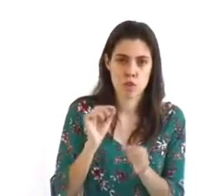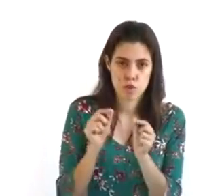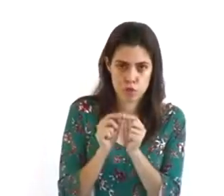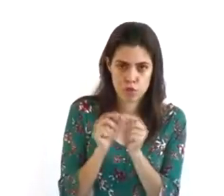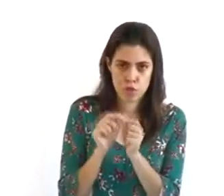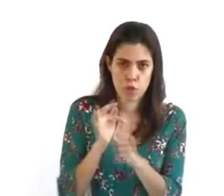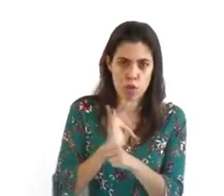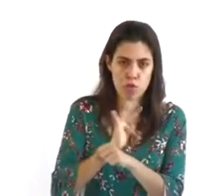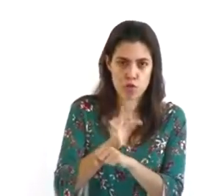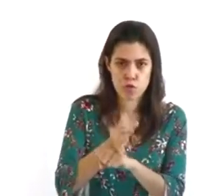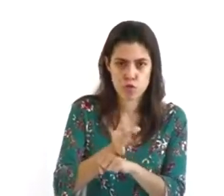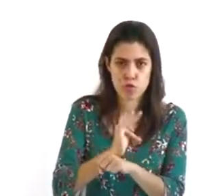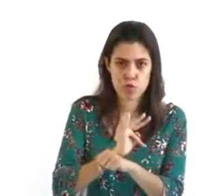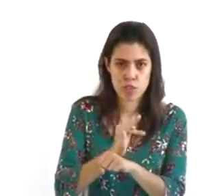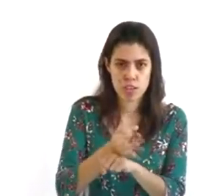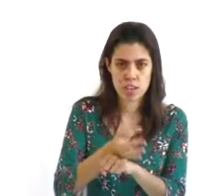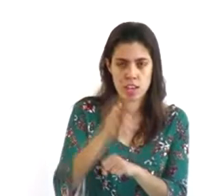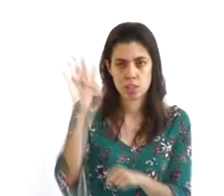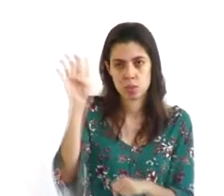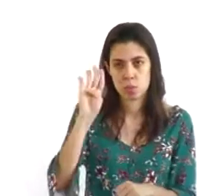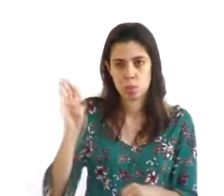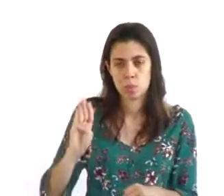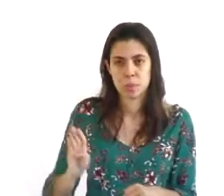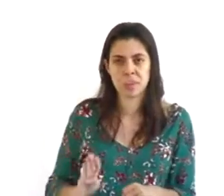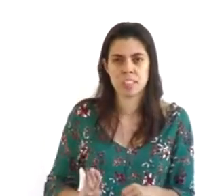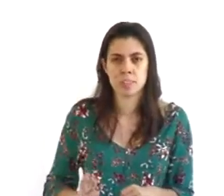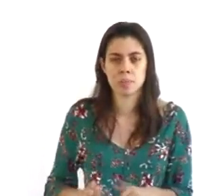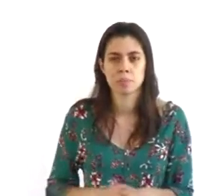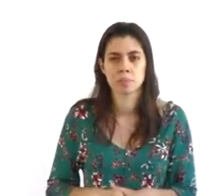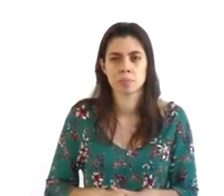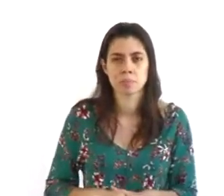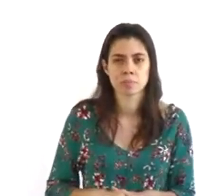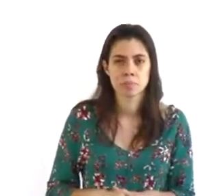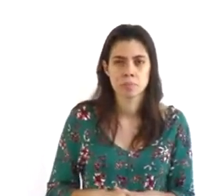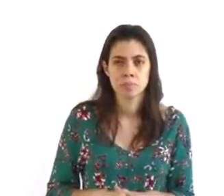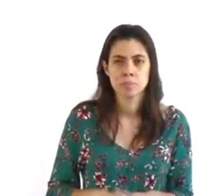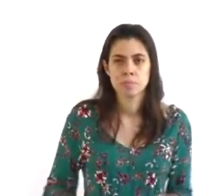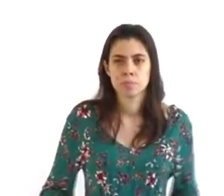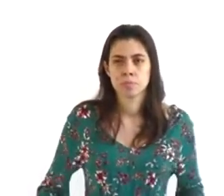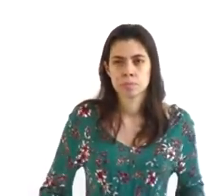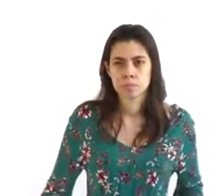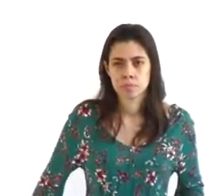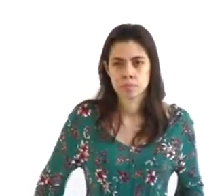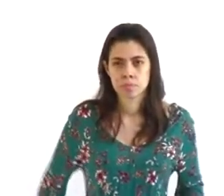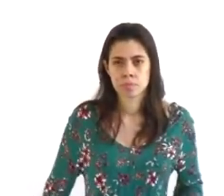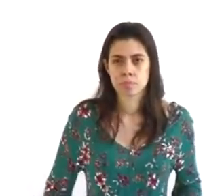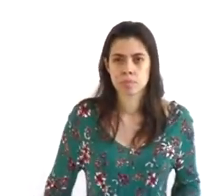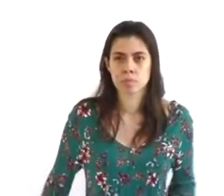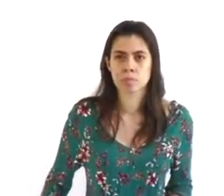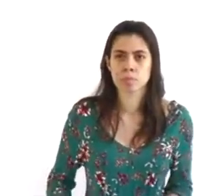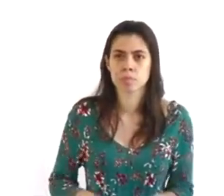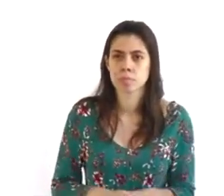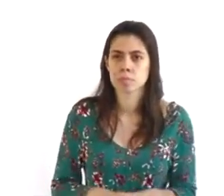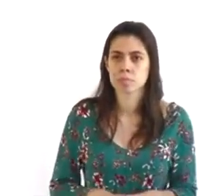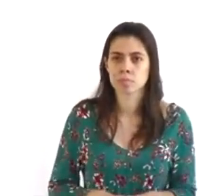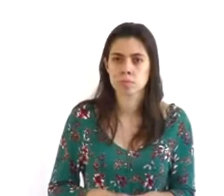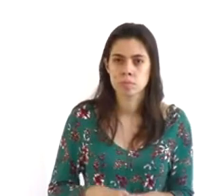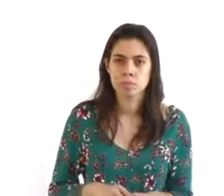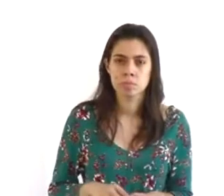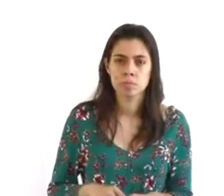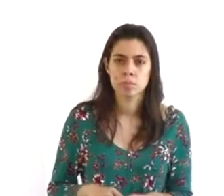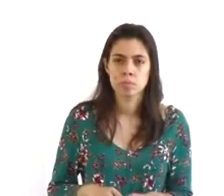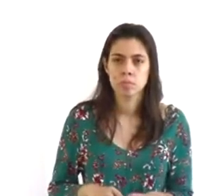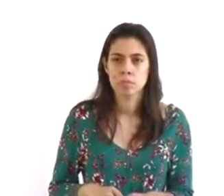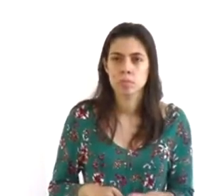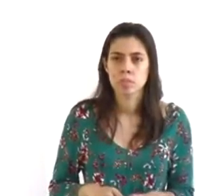outros países, e o Brasil também, desde 1949, tem observado o Dia Nacional de Ação de Graças. Mas a